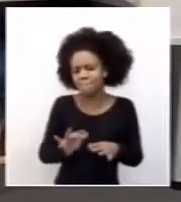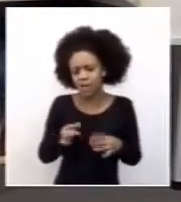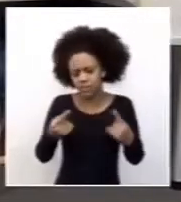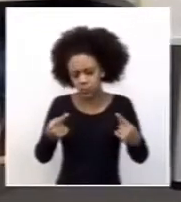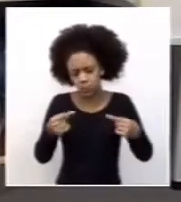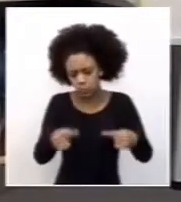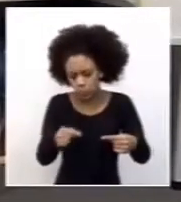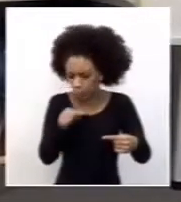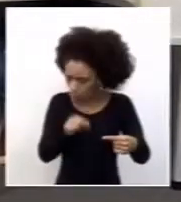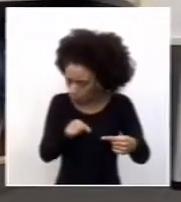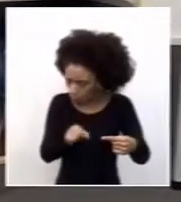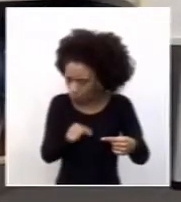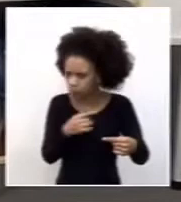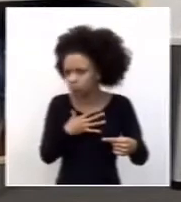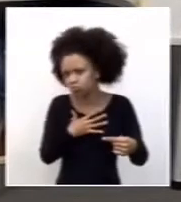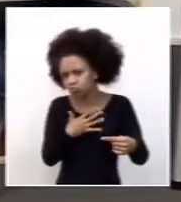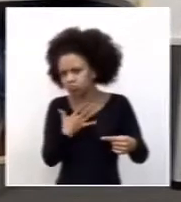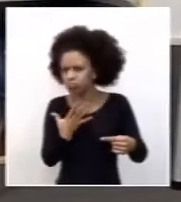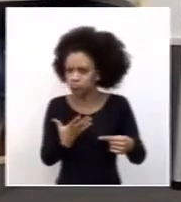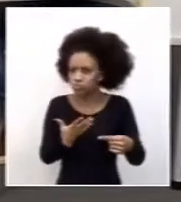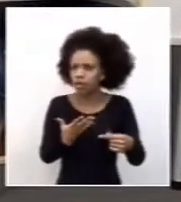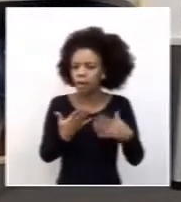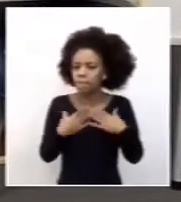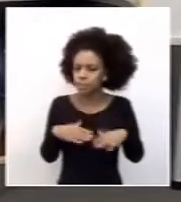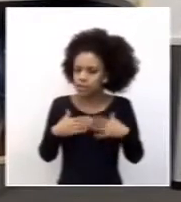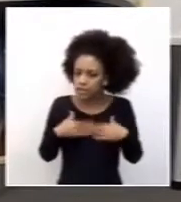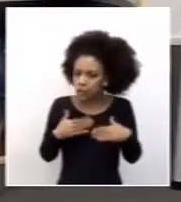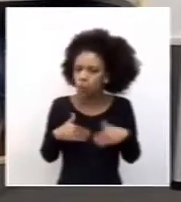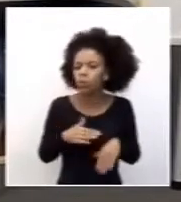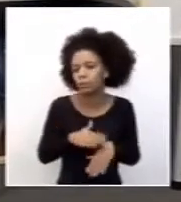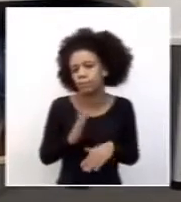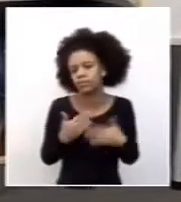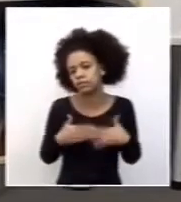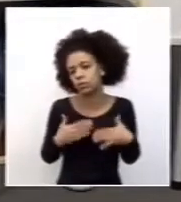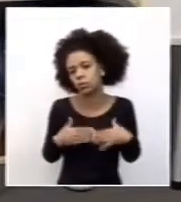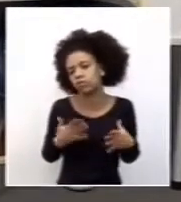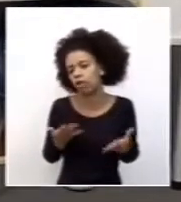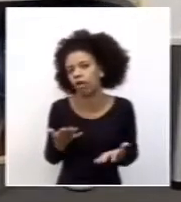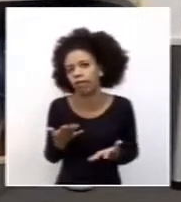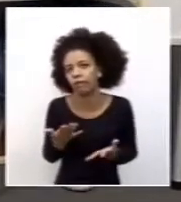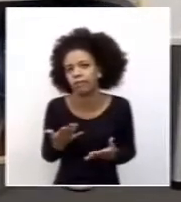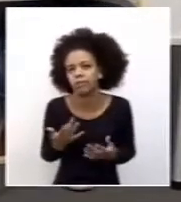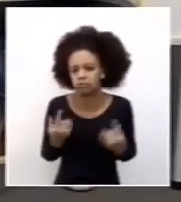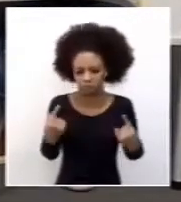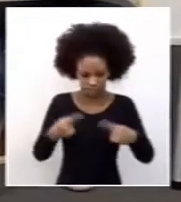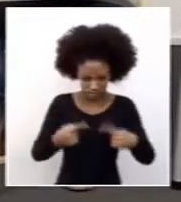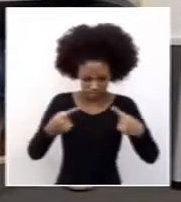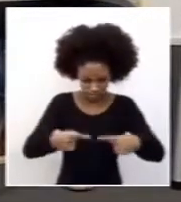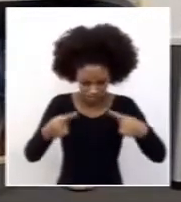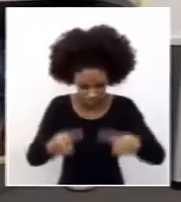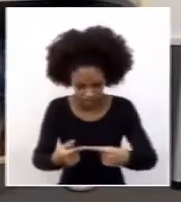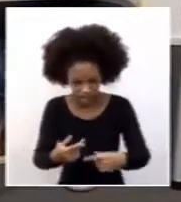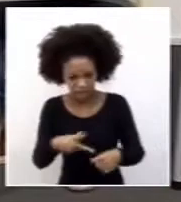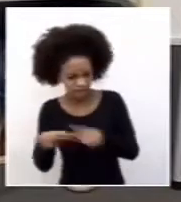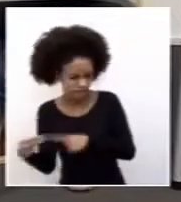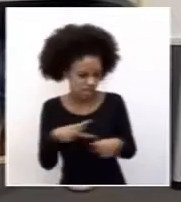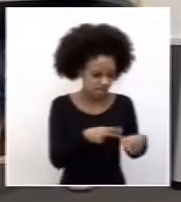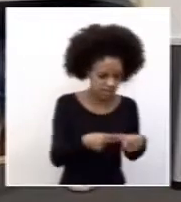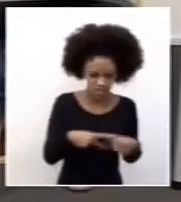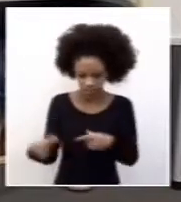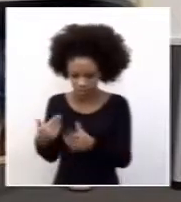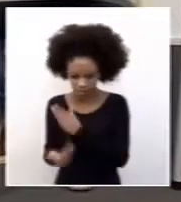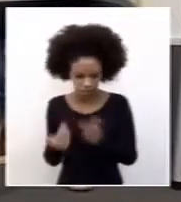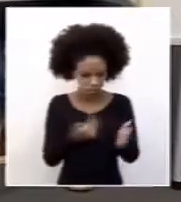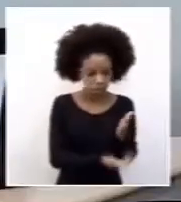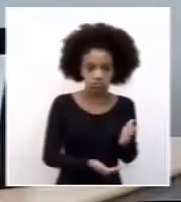uma competitividade mais sadia, não é aquela questão de um confrontar com o outro, quem ganha mais, quem ganha ou quem acerta mais, mas é